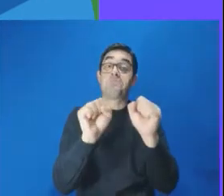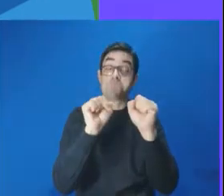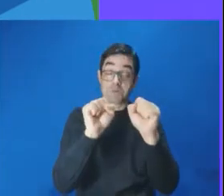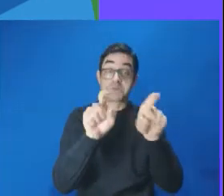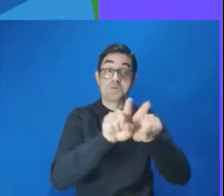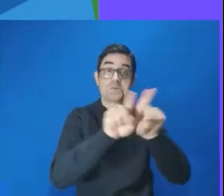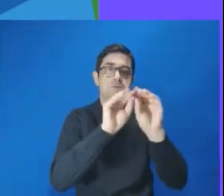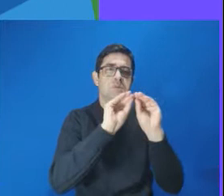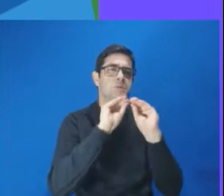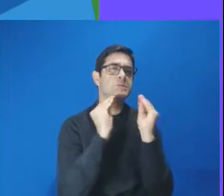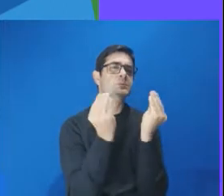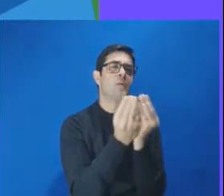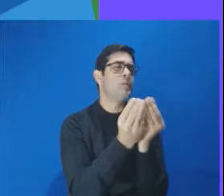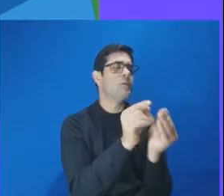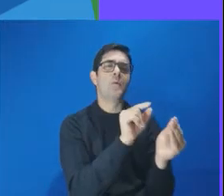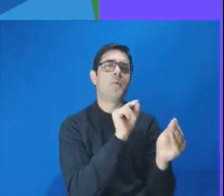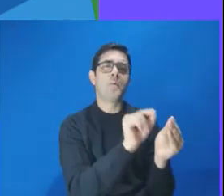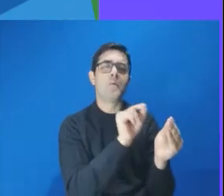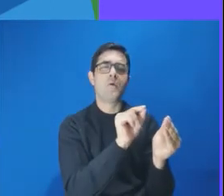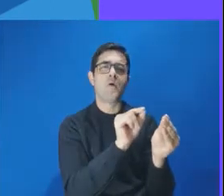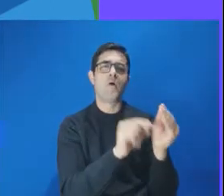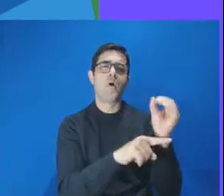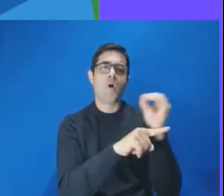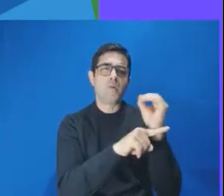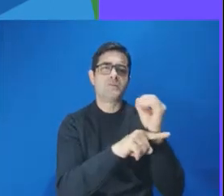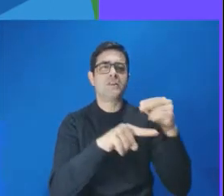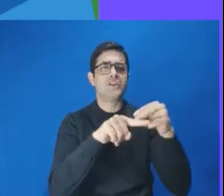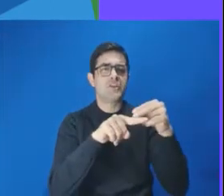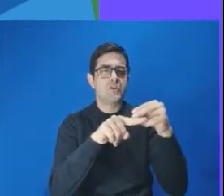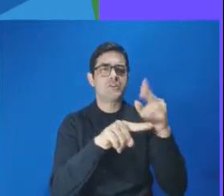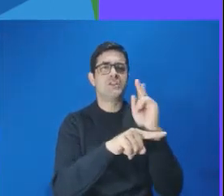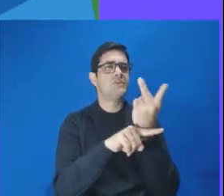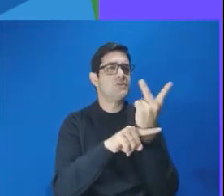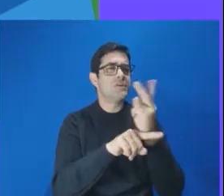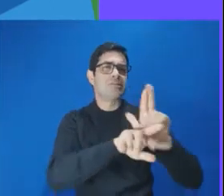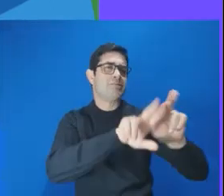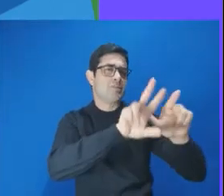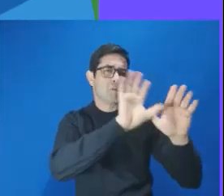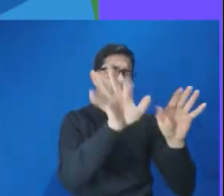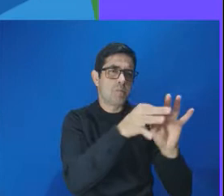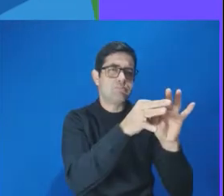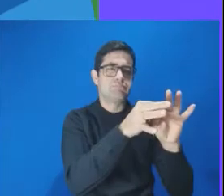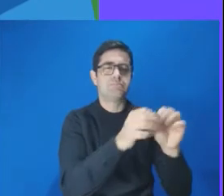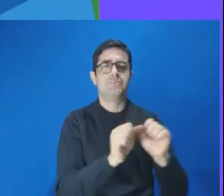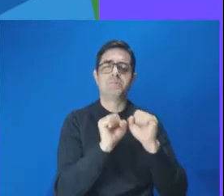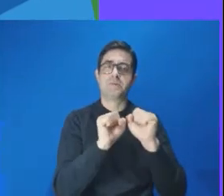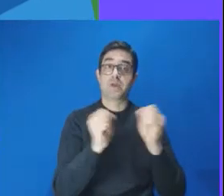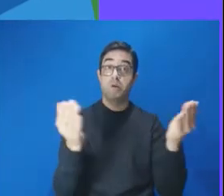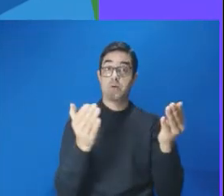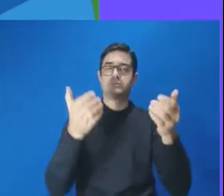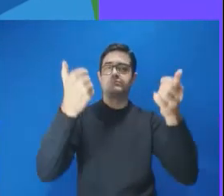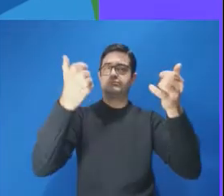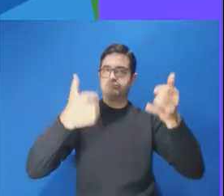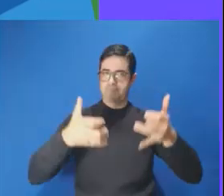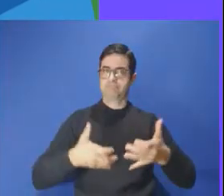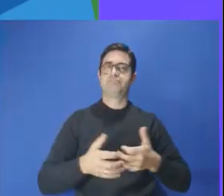compostos com oxigênio, com nitrogênio, com hidrogênio, com outros elementos. Vamos destacar alguns deles,